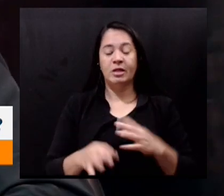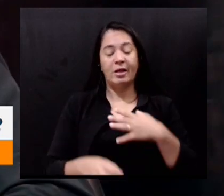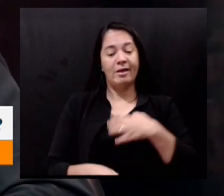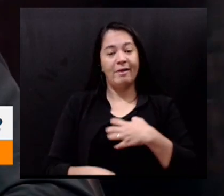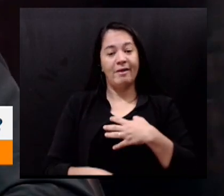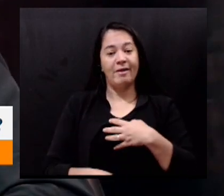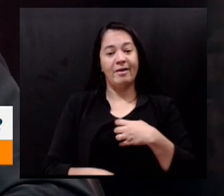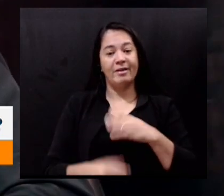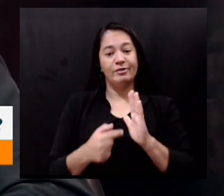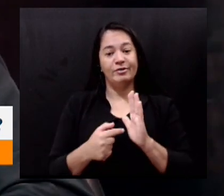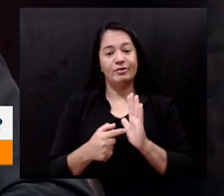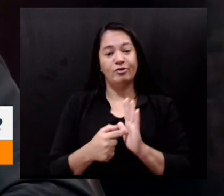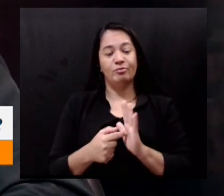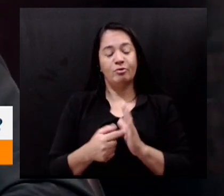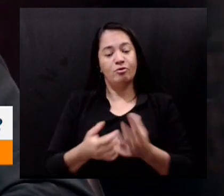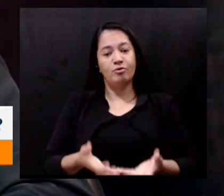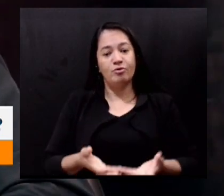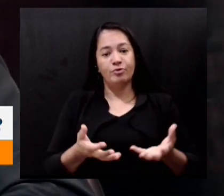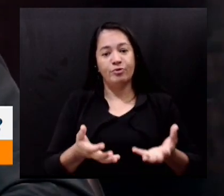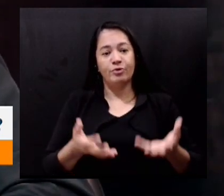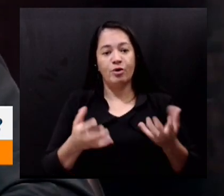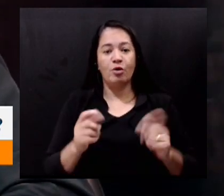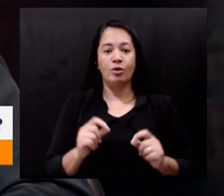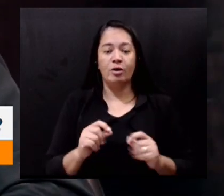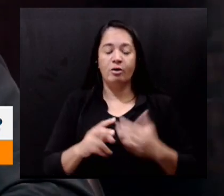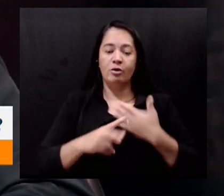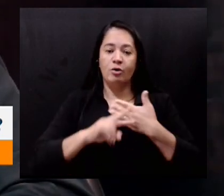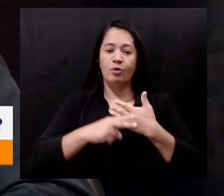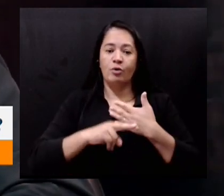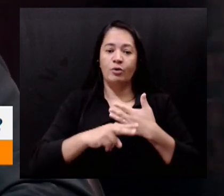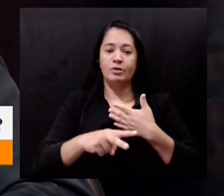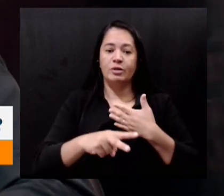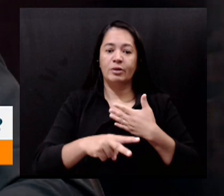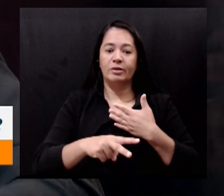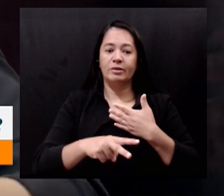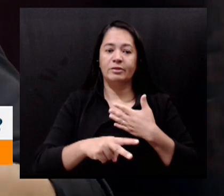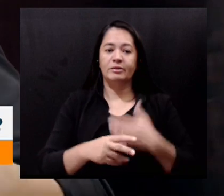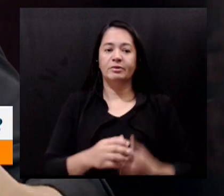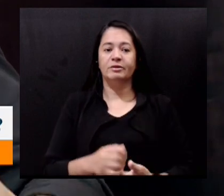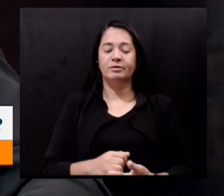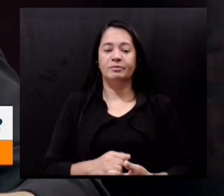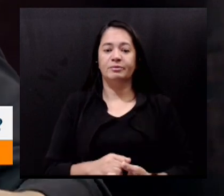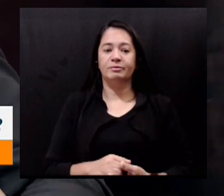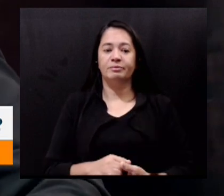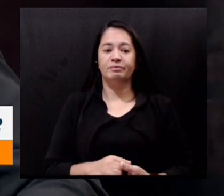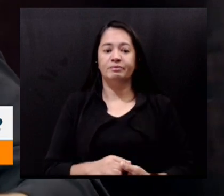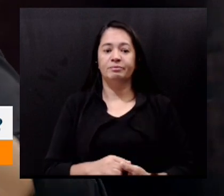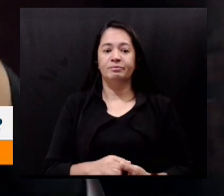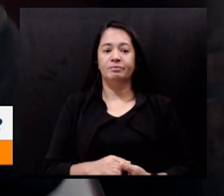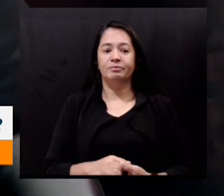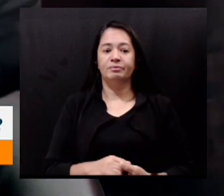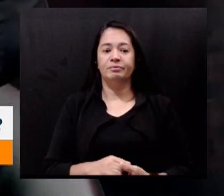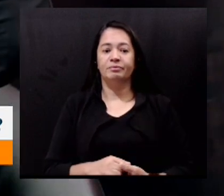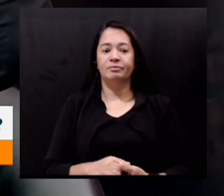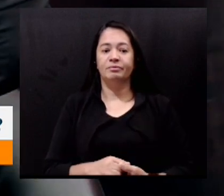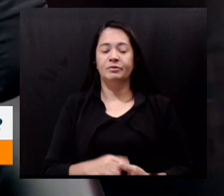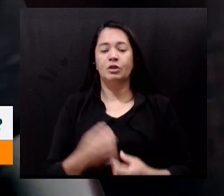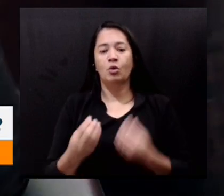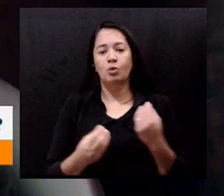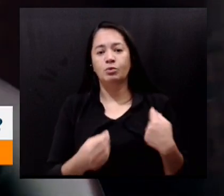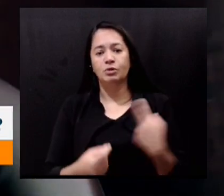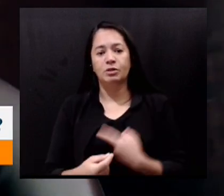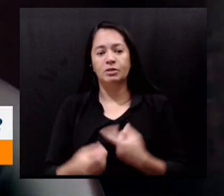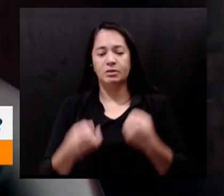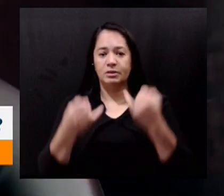reforçado com consequências, reforçadoras. Então, como a gente está falando aí de rede